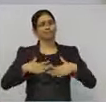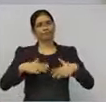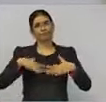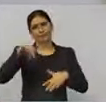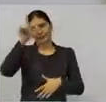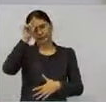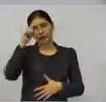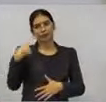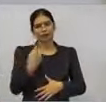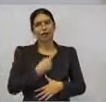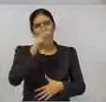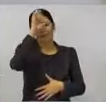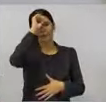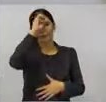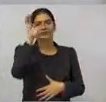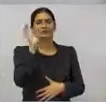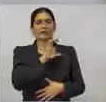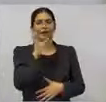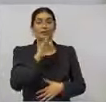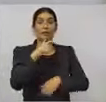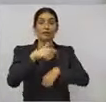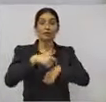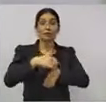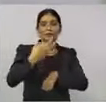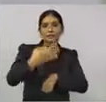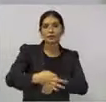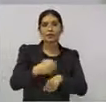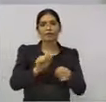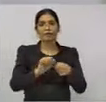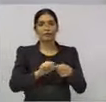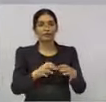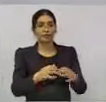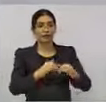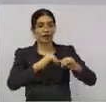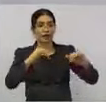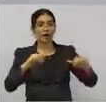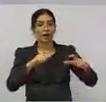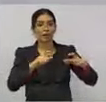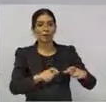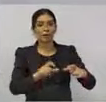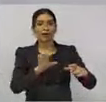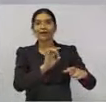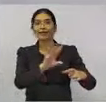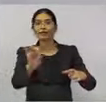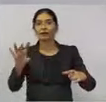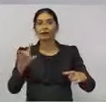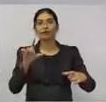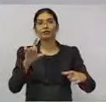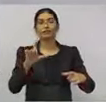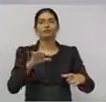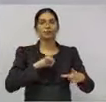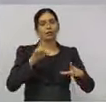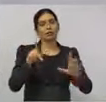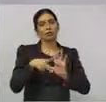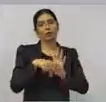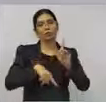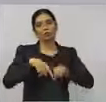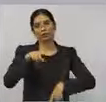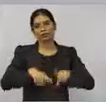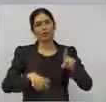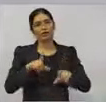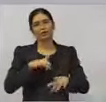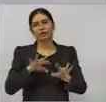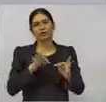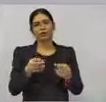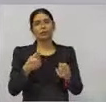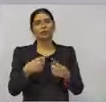rápido. Mas, enfim, o tempo necessário para fazer a abertura, porque cada adutora tem um diâmetro, tem um material. Então, mas é